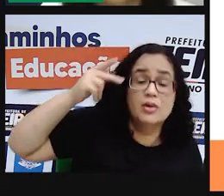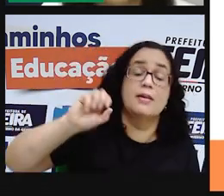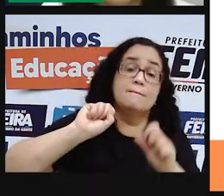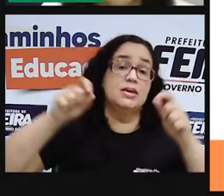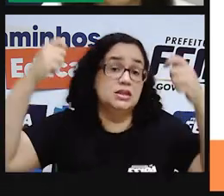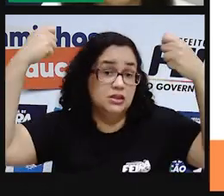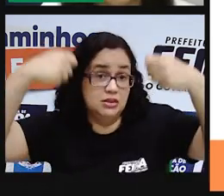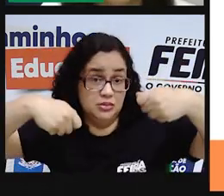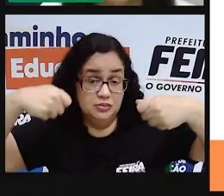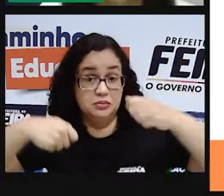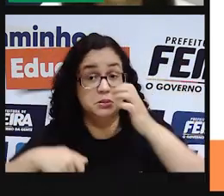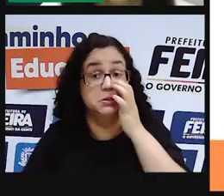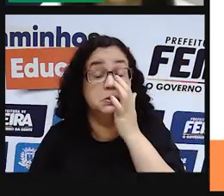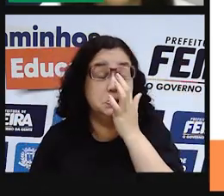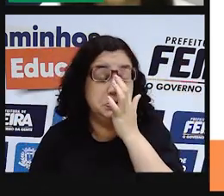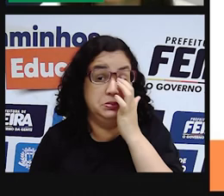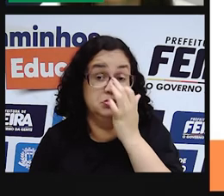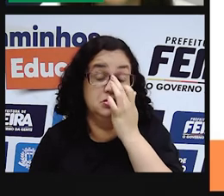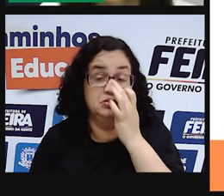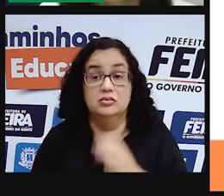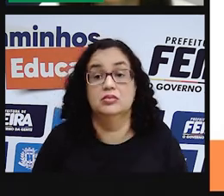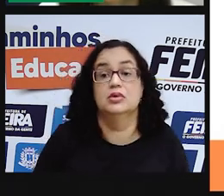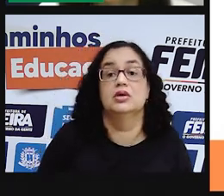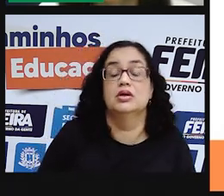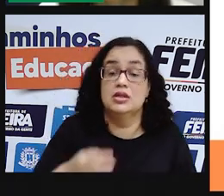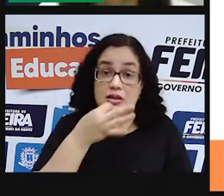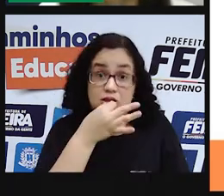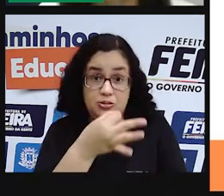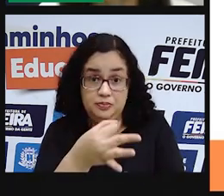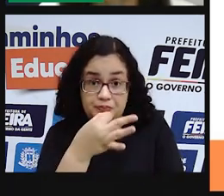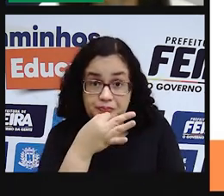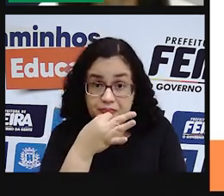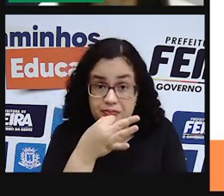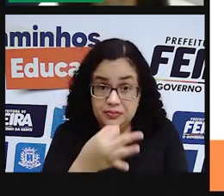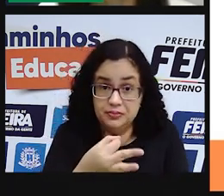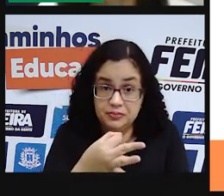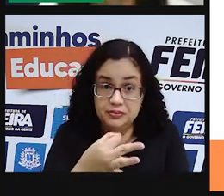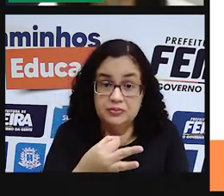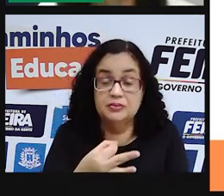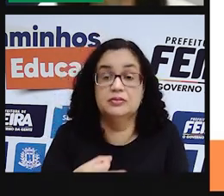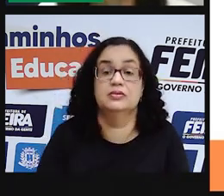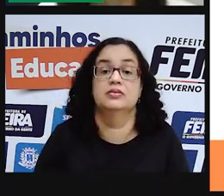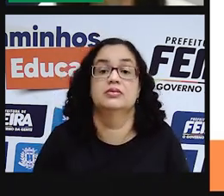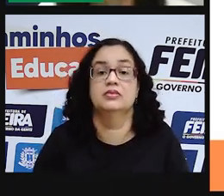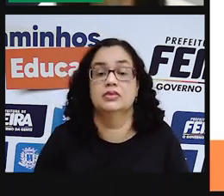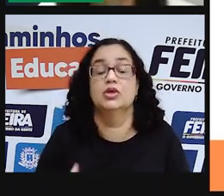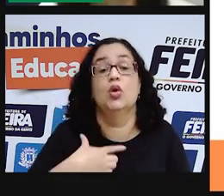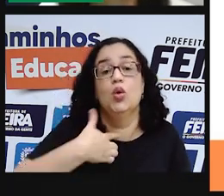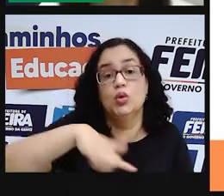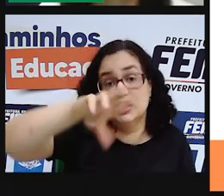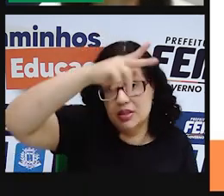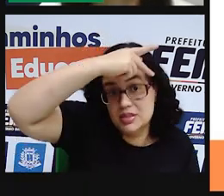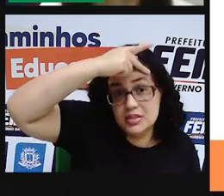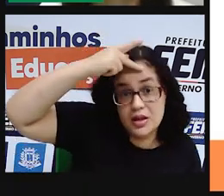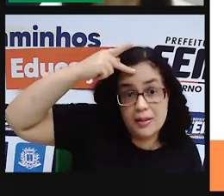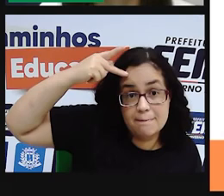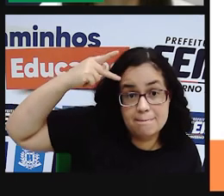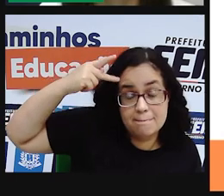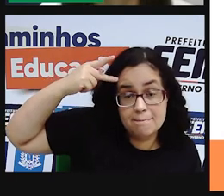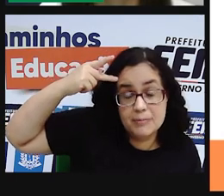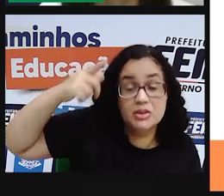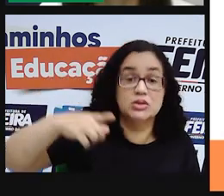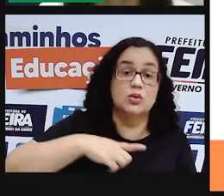precisa se atentar. O propósito da resenha crítica é oferecer subsídios para que outras pessoas decidam